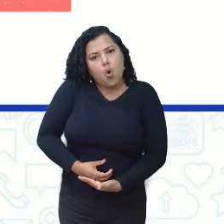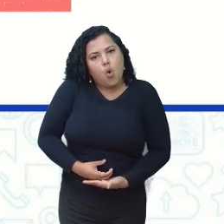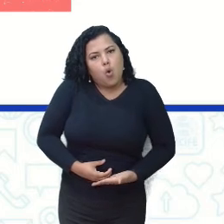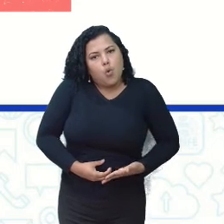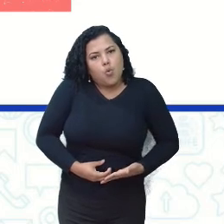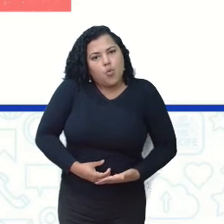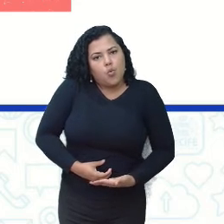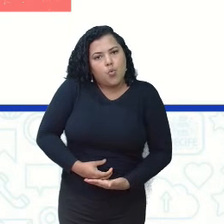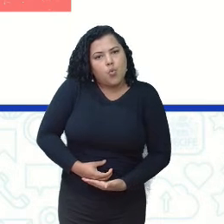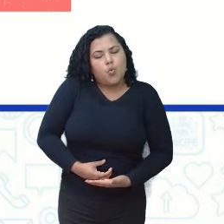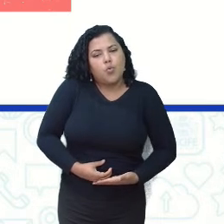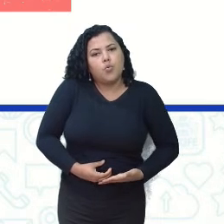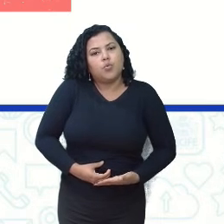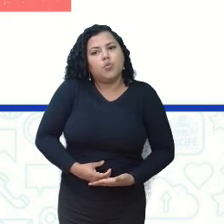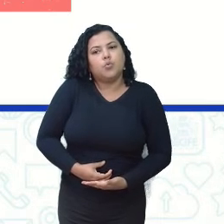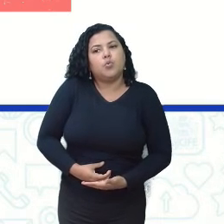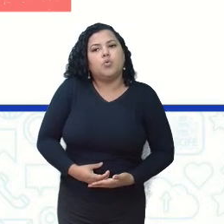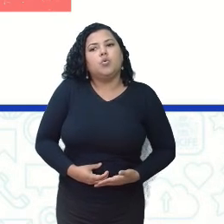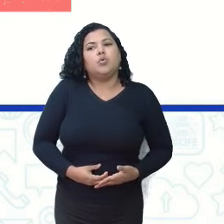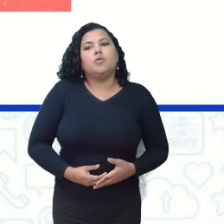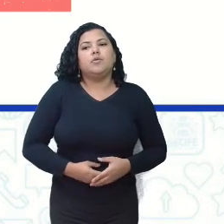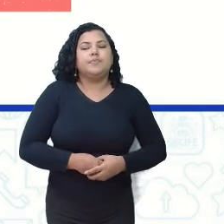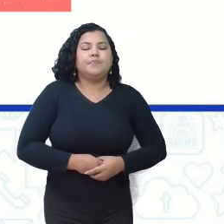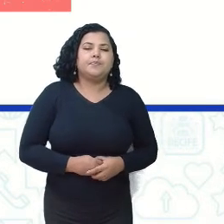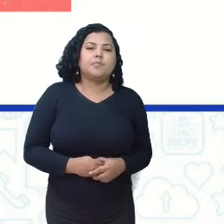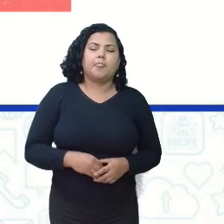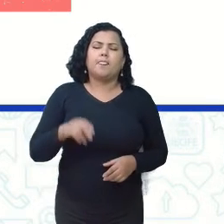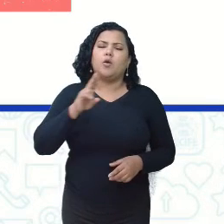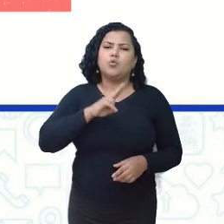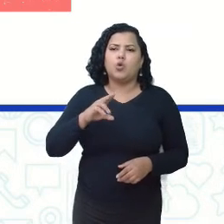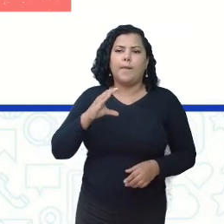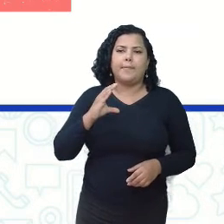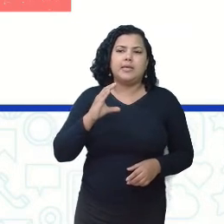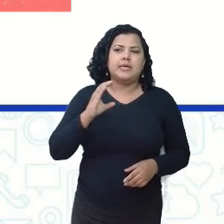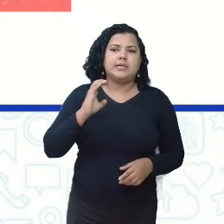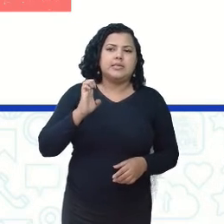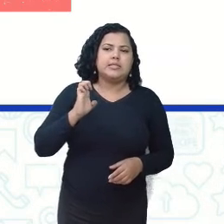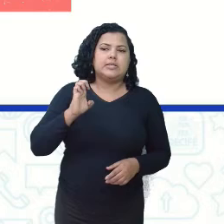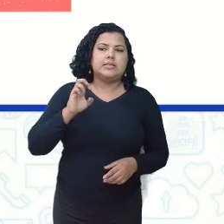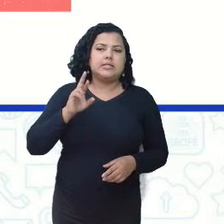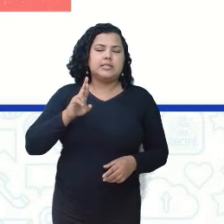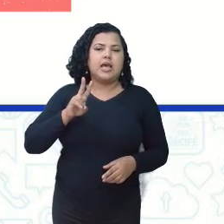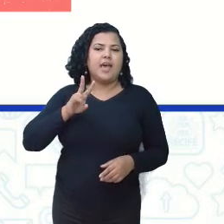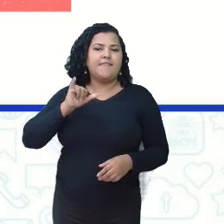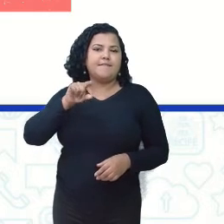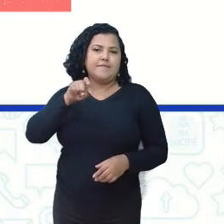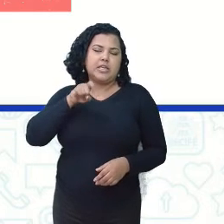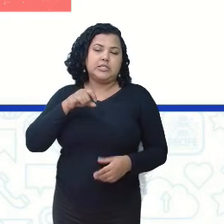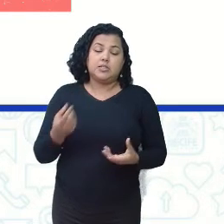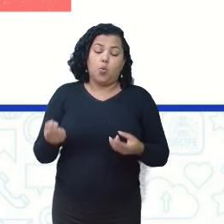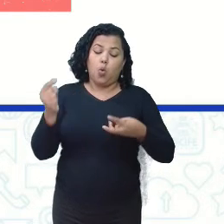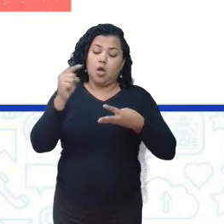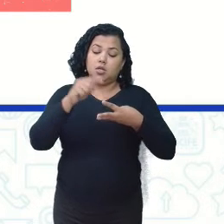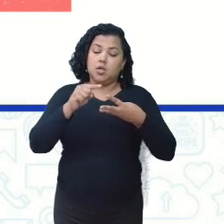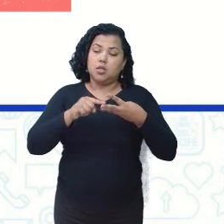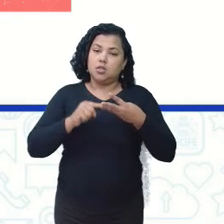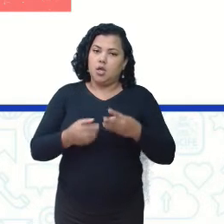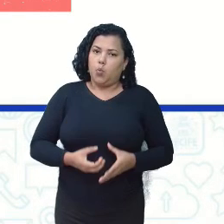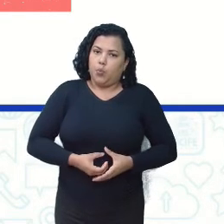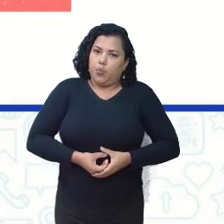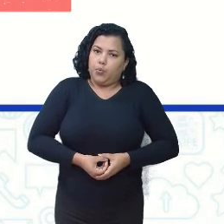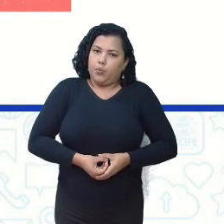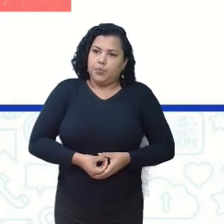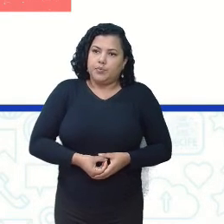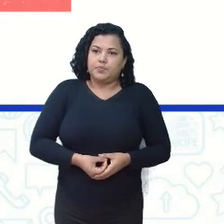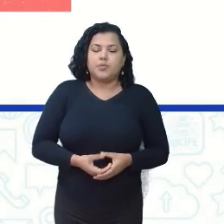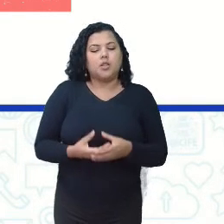também chamado de cérvice ou cervix. Então, essas partes aí são as 3 porções do útero.